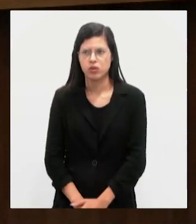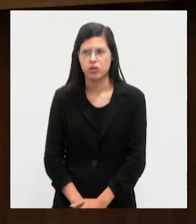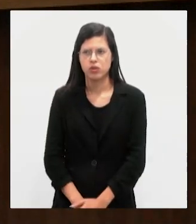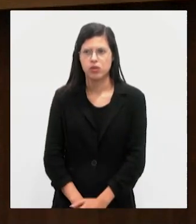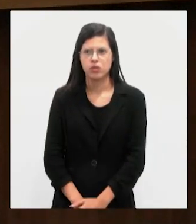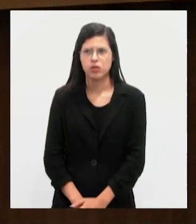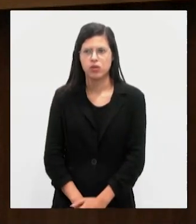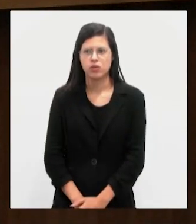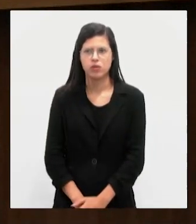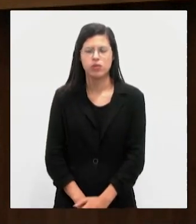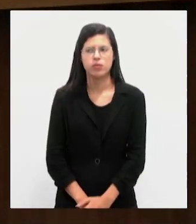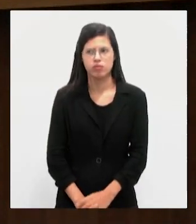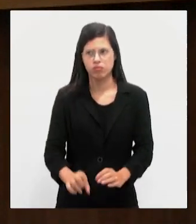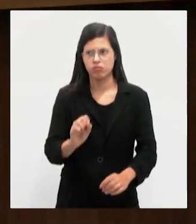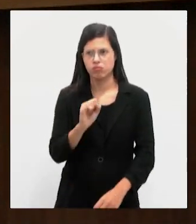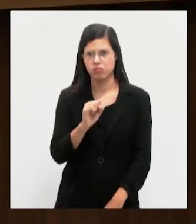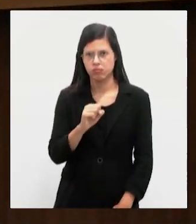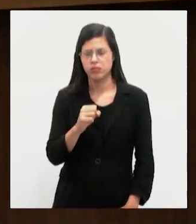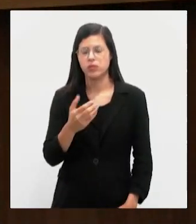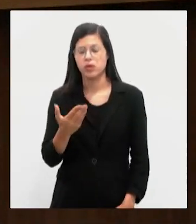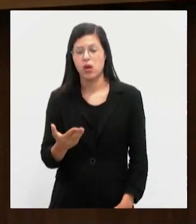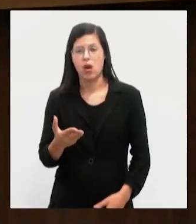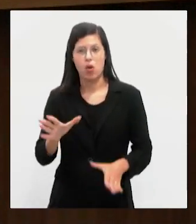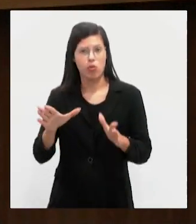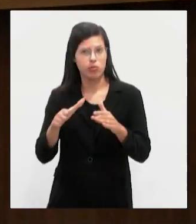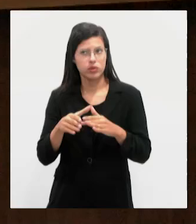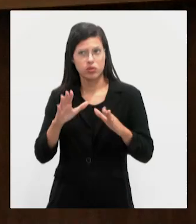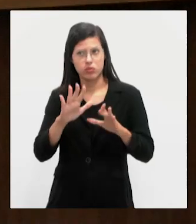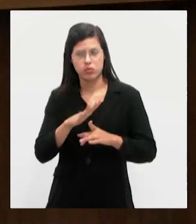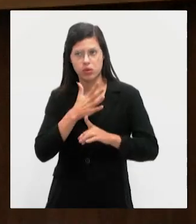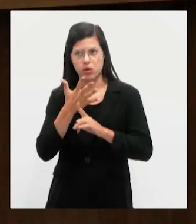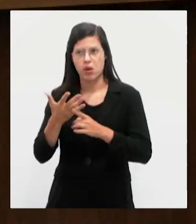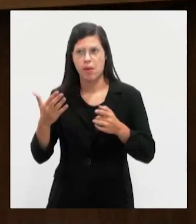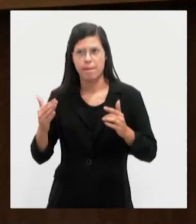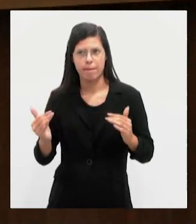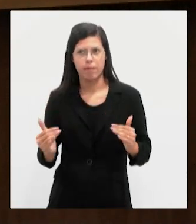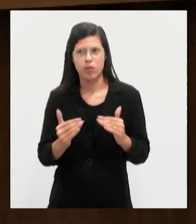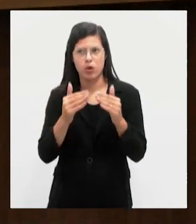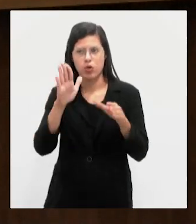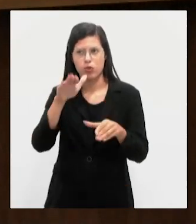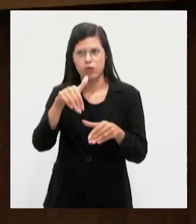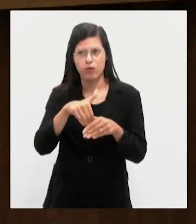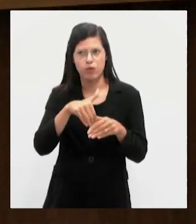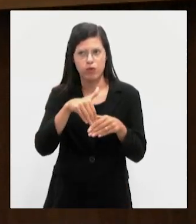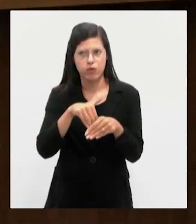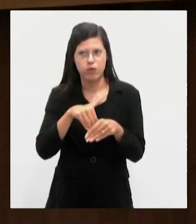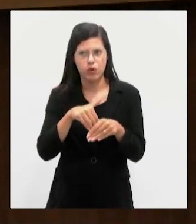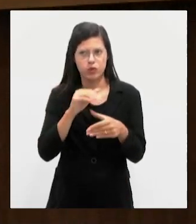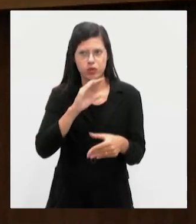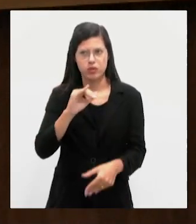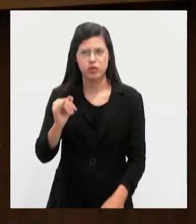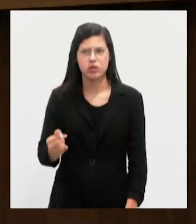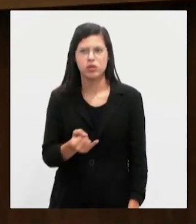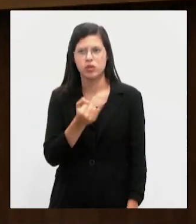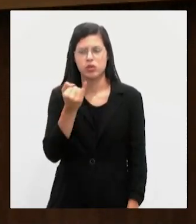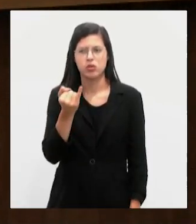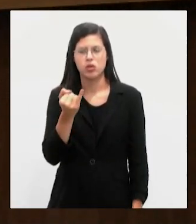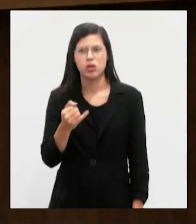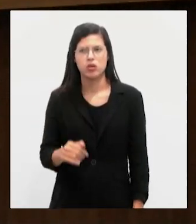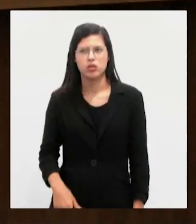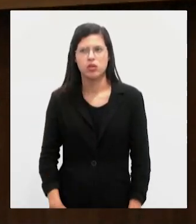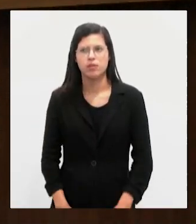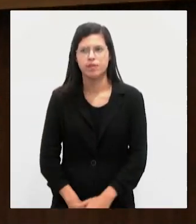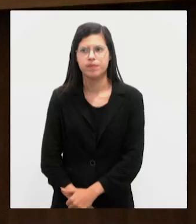Exatamente. Então, a Comissão de Meio Ambiente apoia integralmente o voto da CCJ proferido